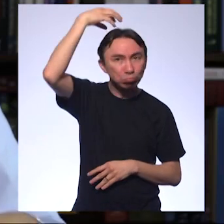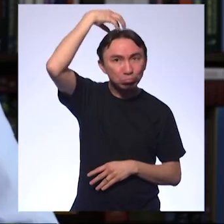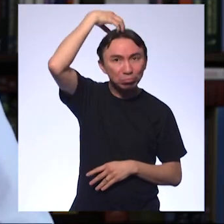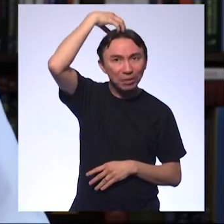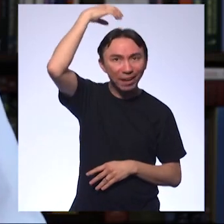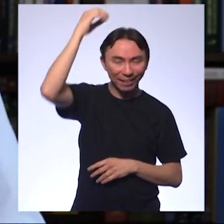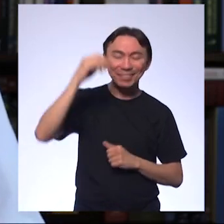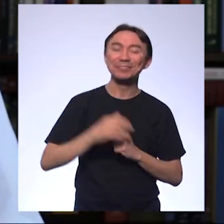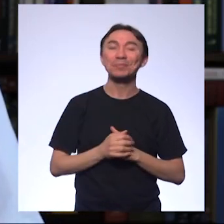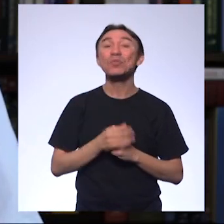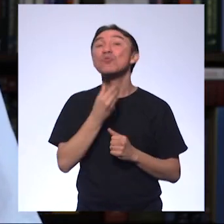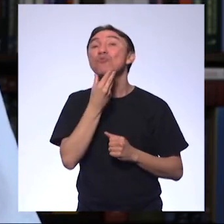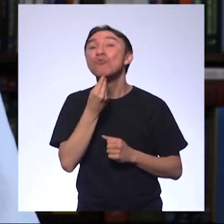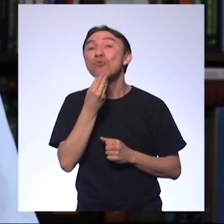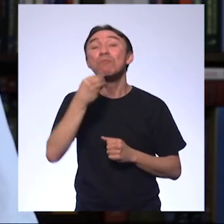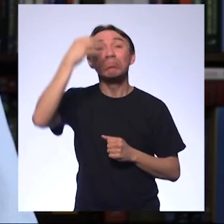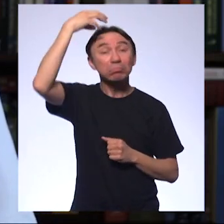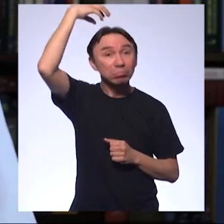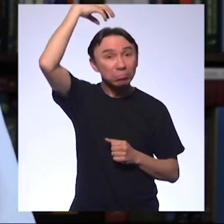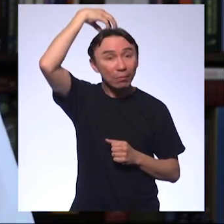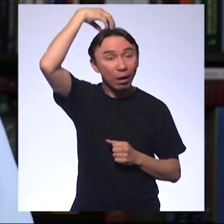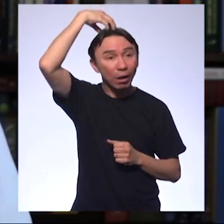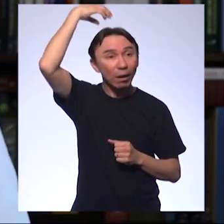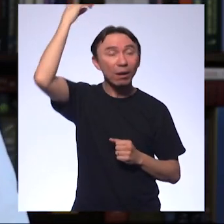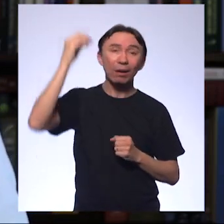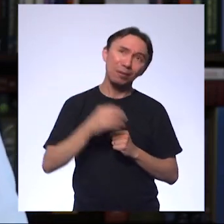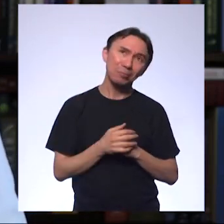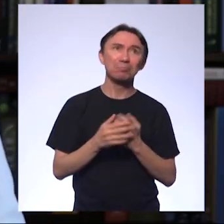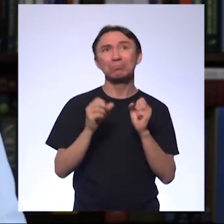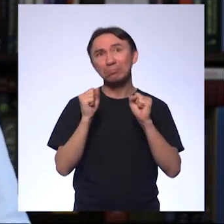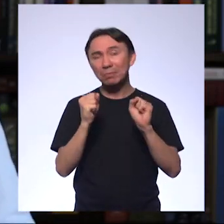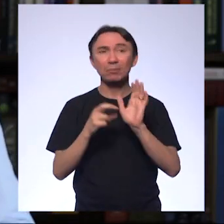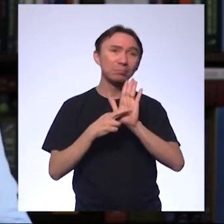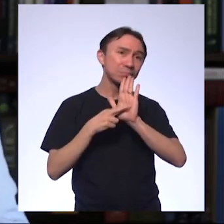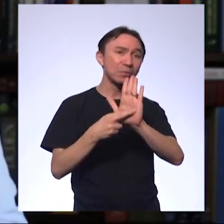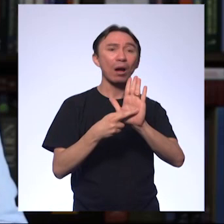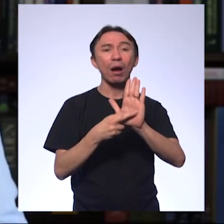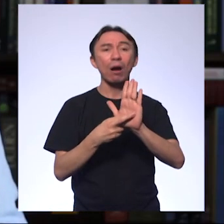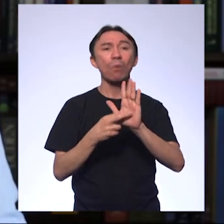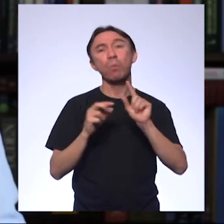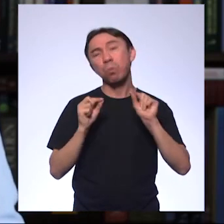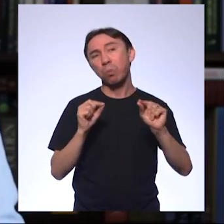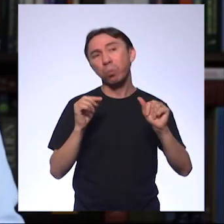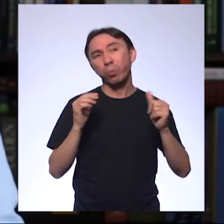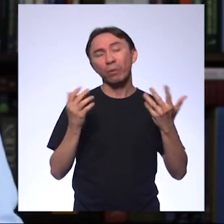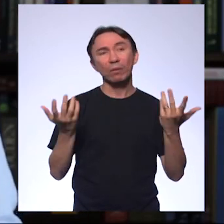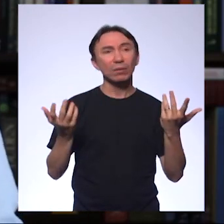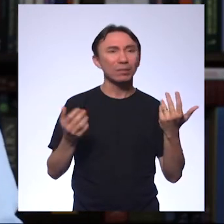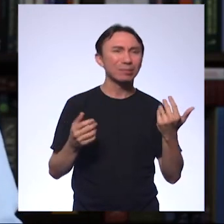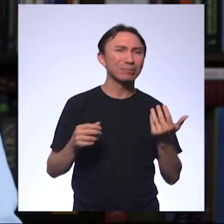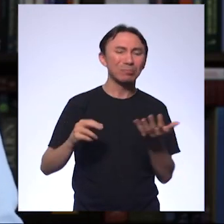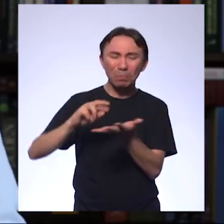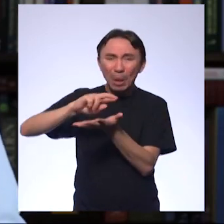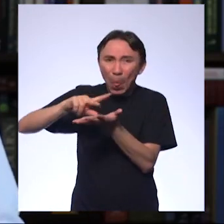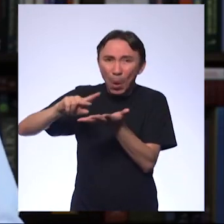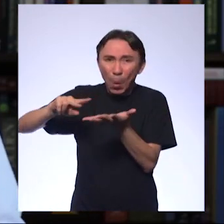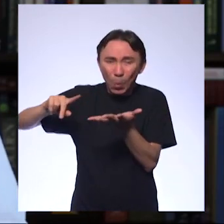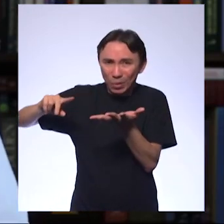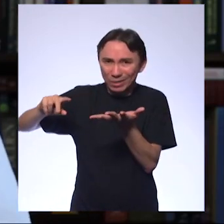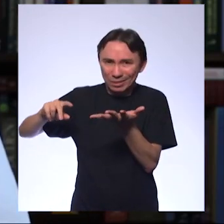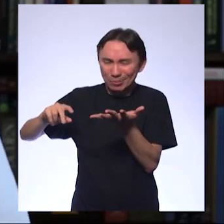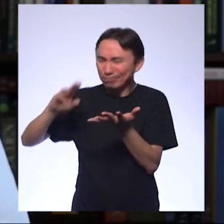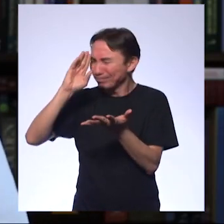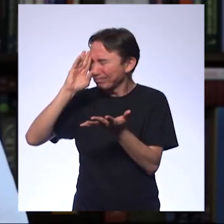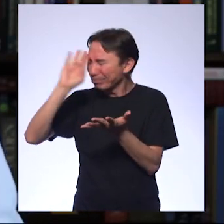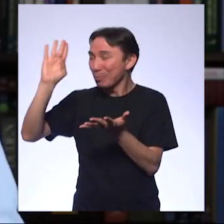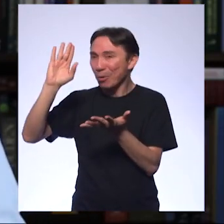O rei pode simbolizar aqueles valores, né, mais essenciais de uma pessoa. Você